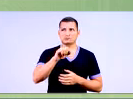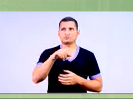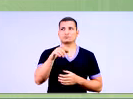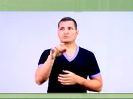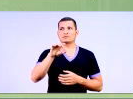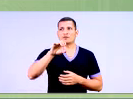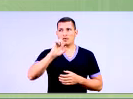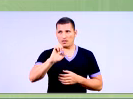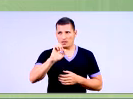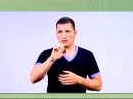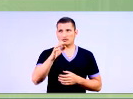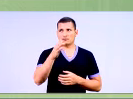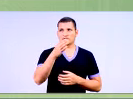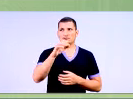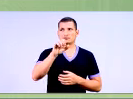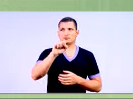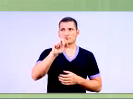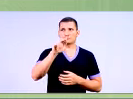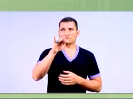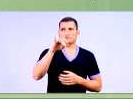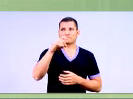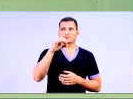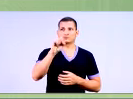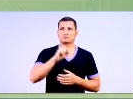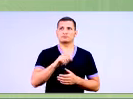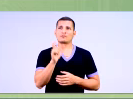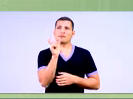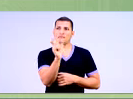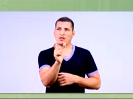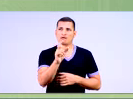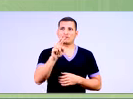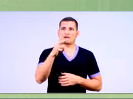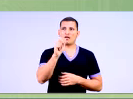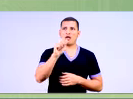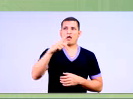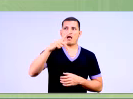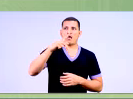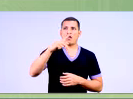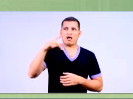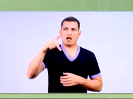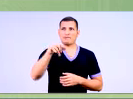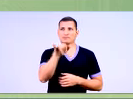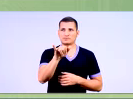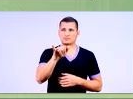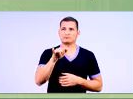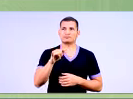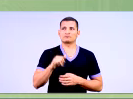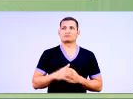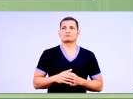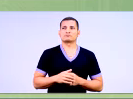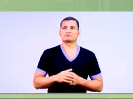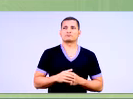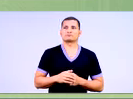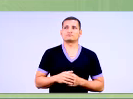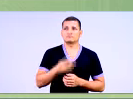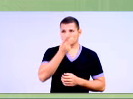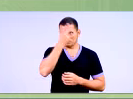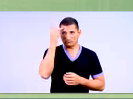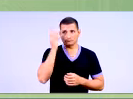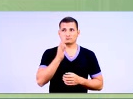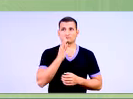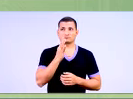nós temos, por exemplo, a palavra happy, que muita gente conhece. E aí, nós vamos, com